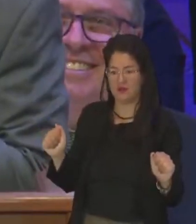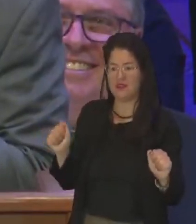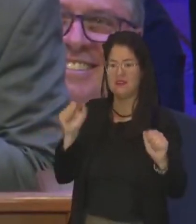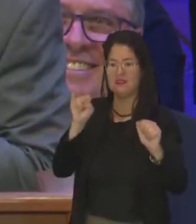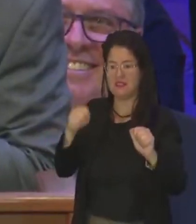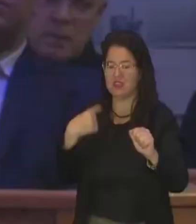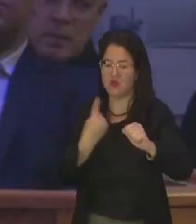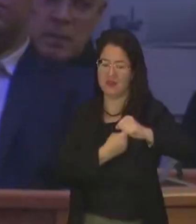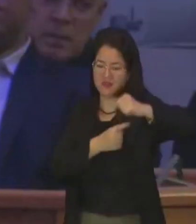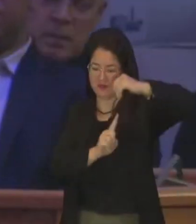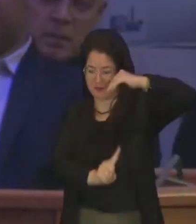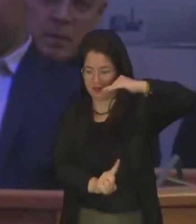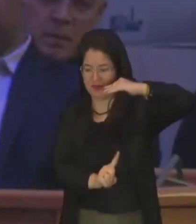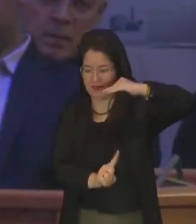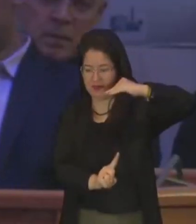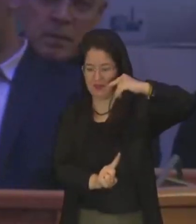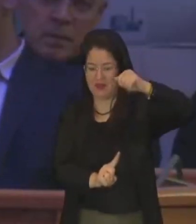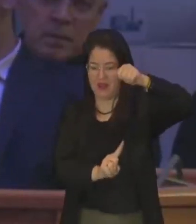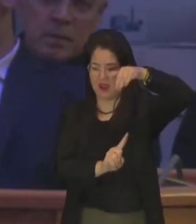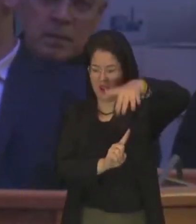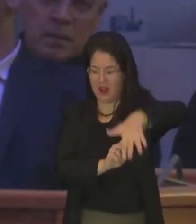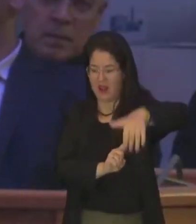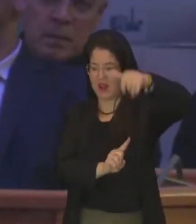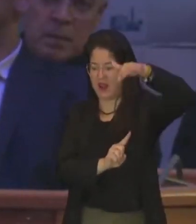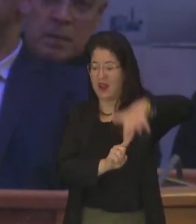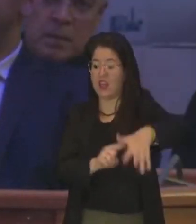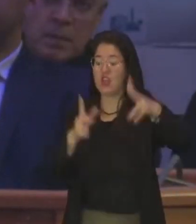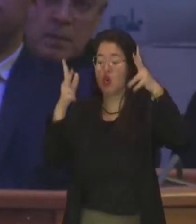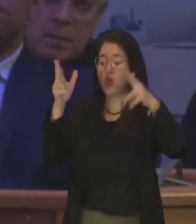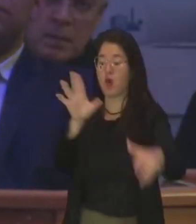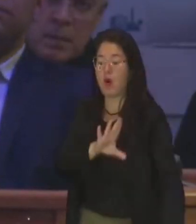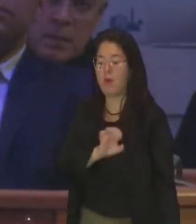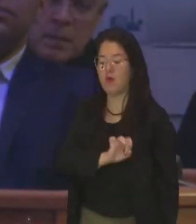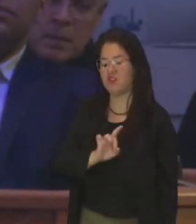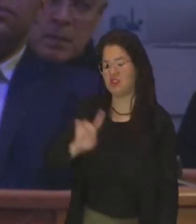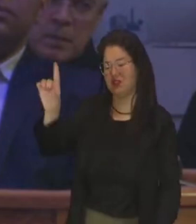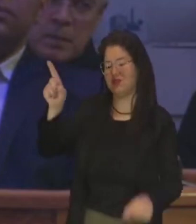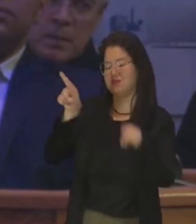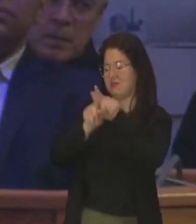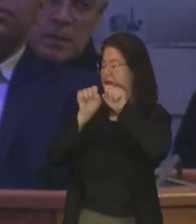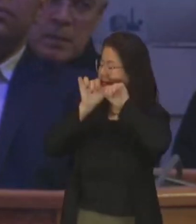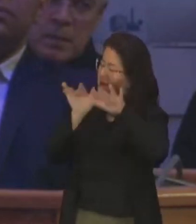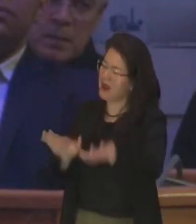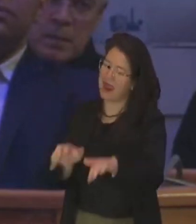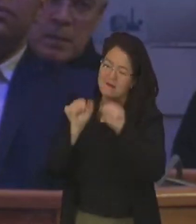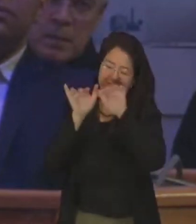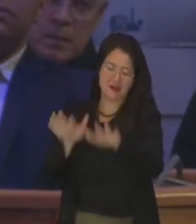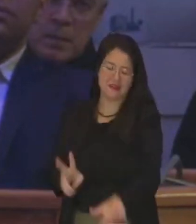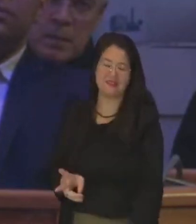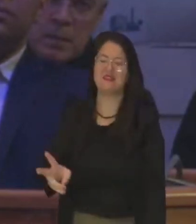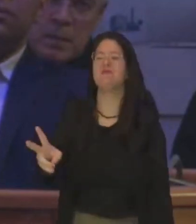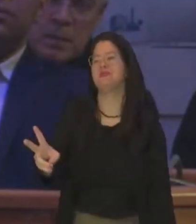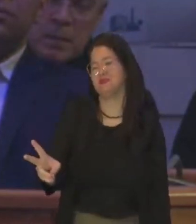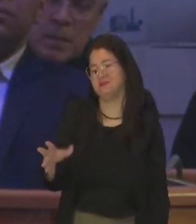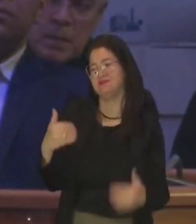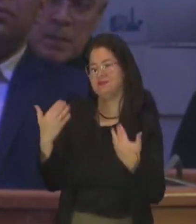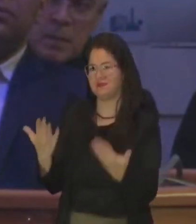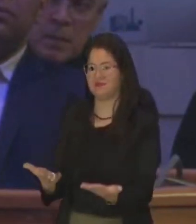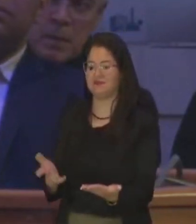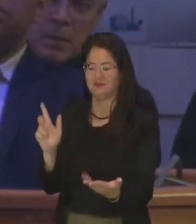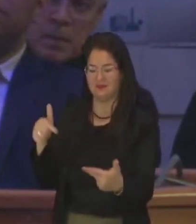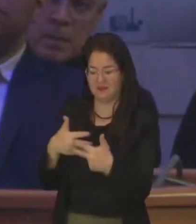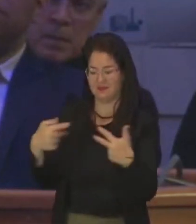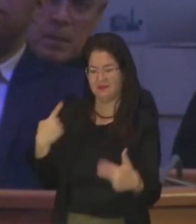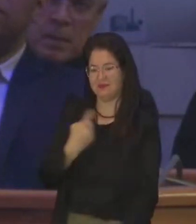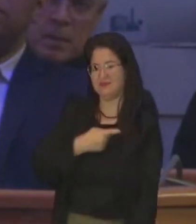nós. Quer queiramos ou não, o amor de Deus se derrama sobre nós. Então são coisas que